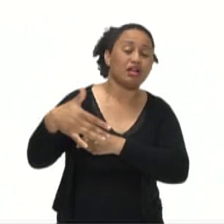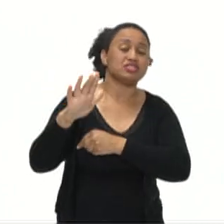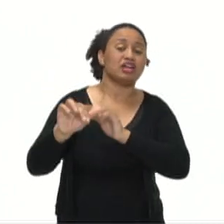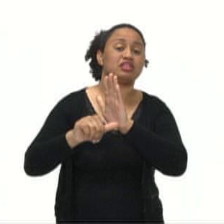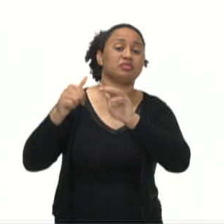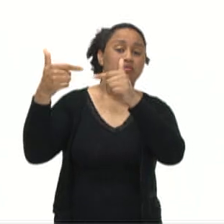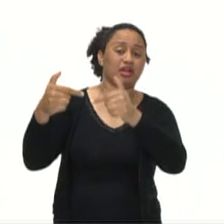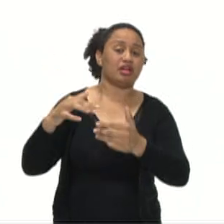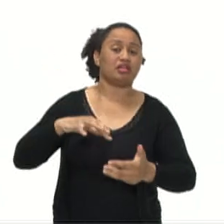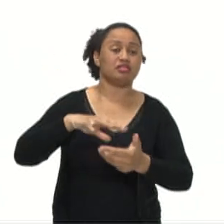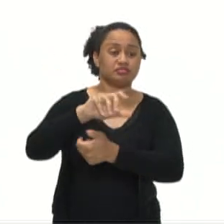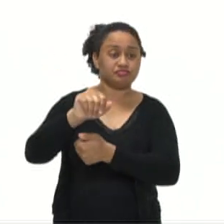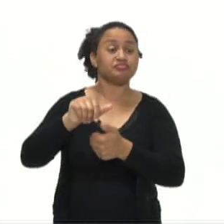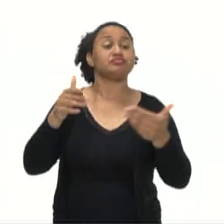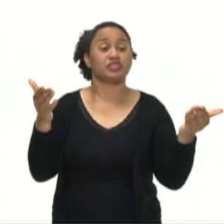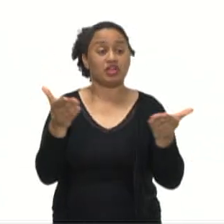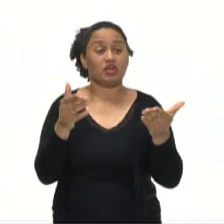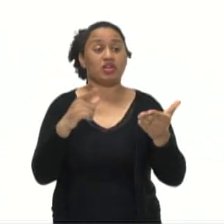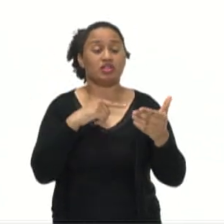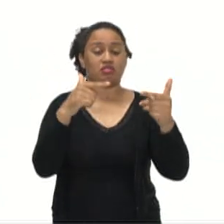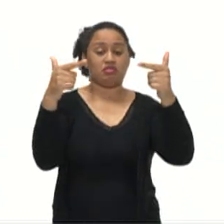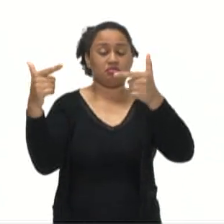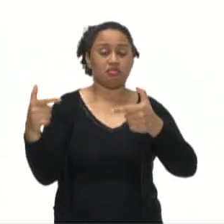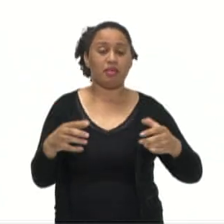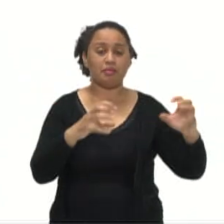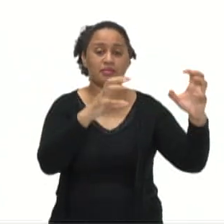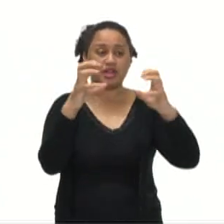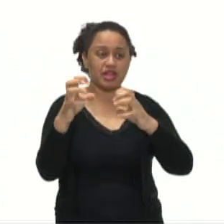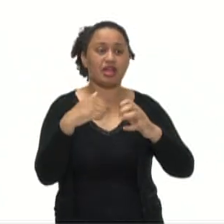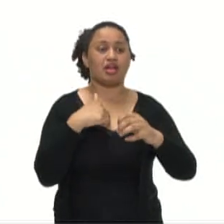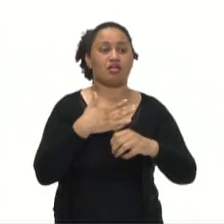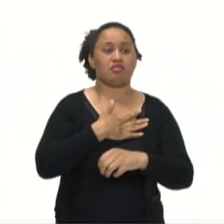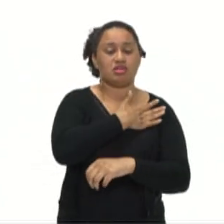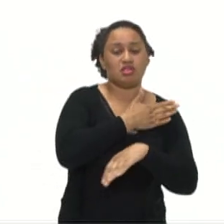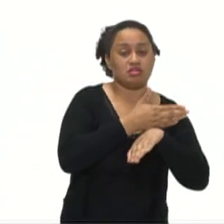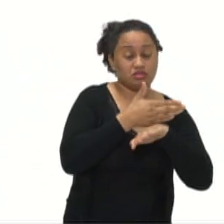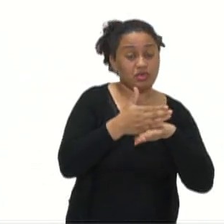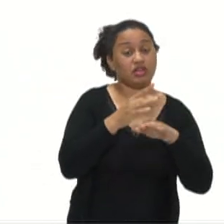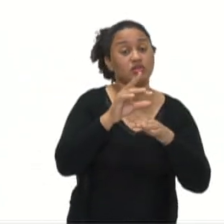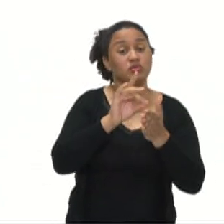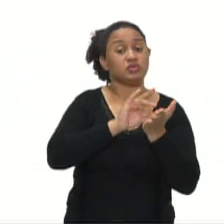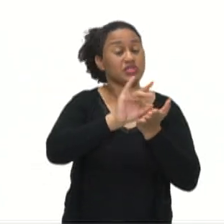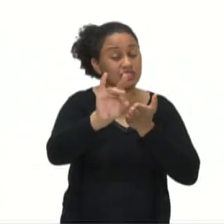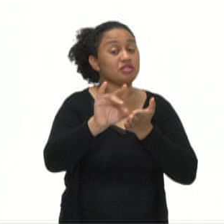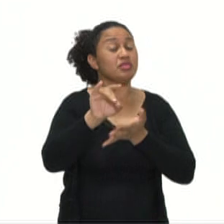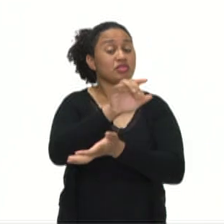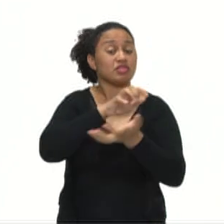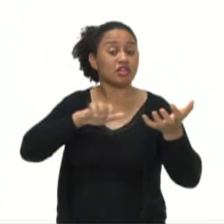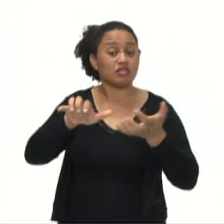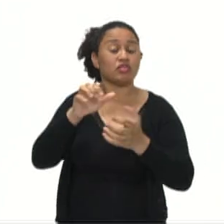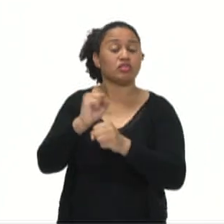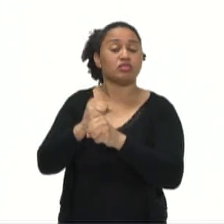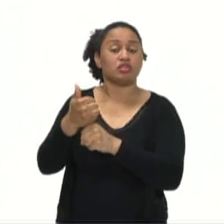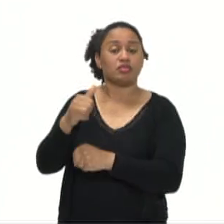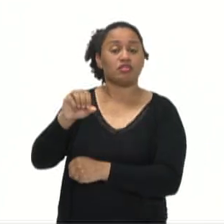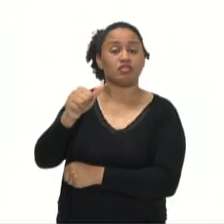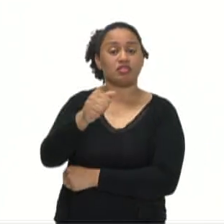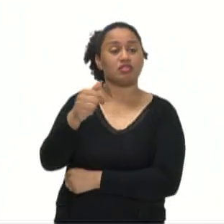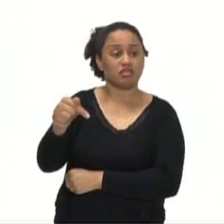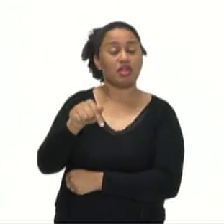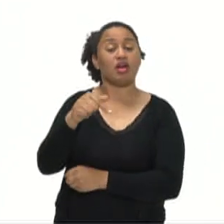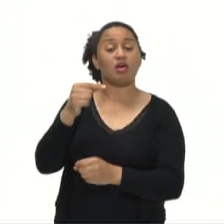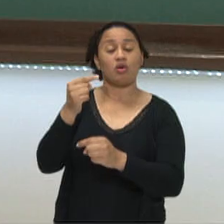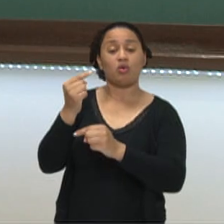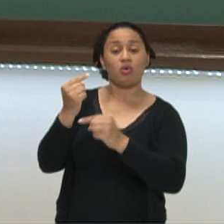Primeira Guerra Mundial, e agora teve uma briga entre Exército Branco, os inimigos da Revolução de 17, contra o